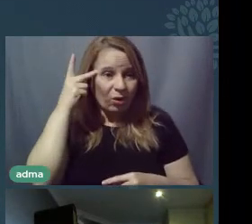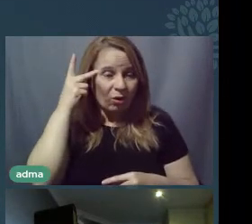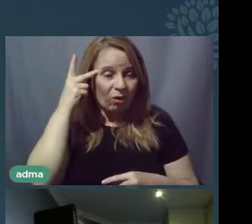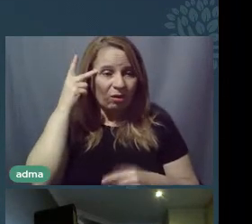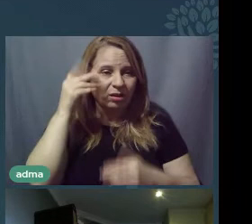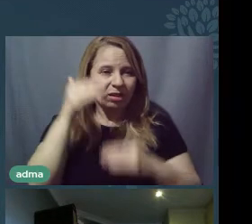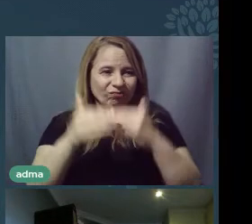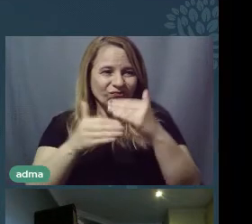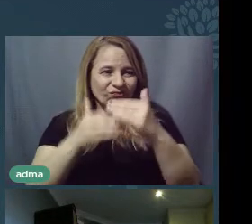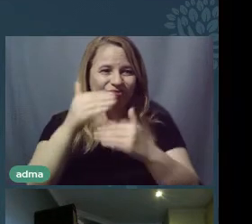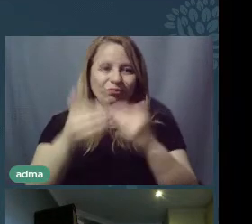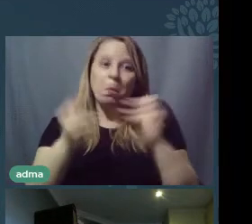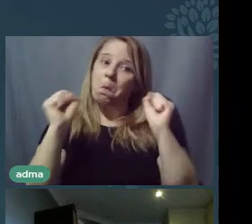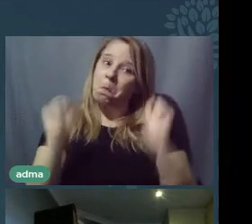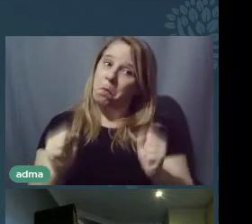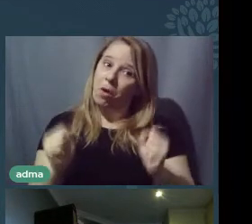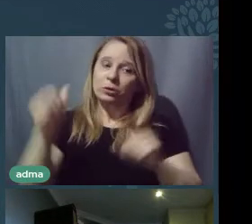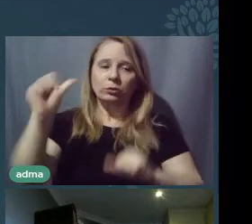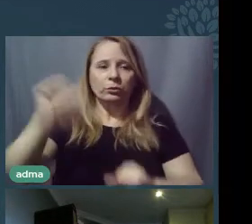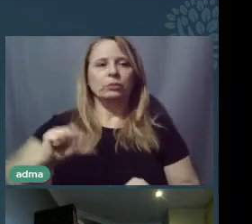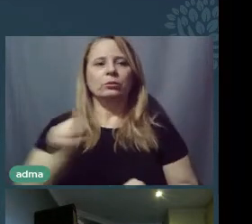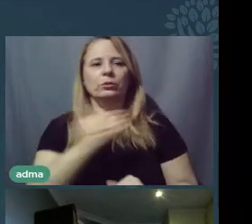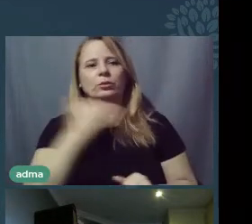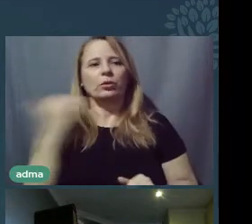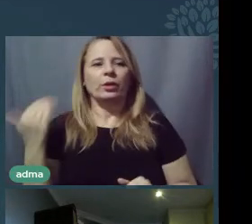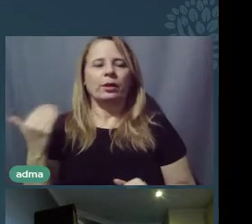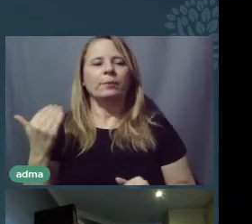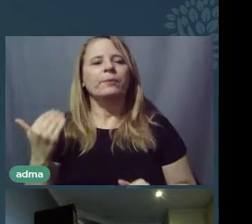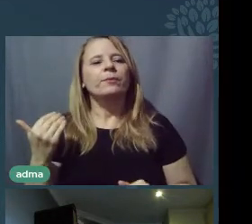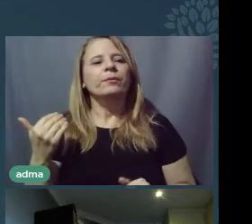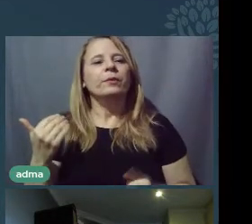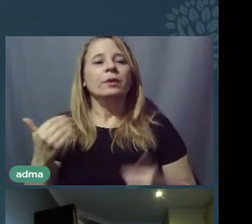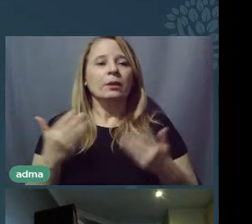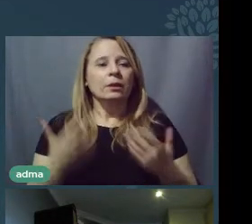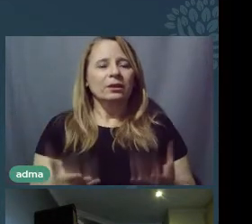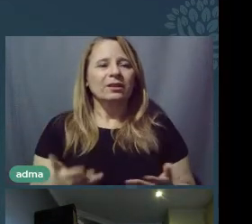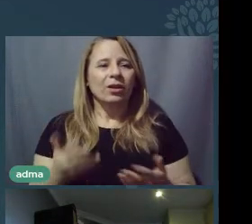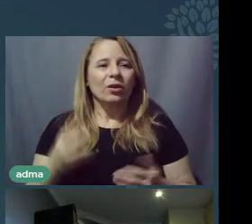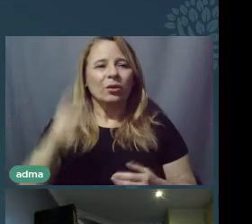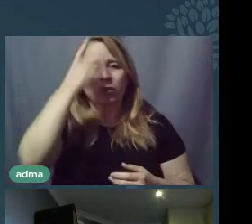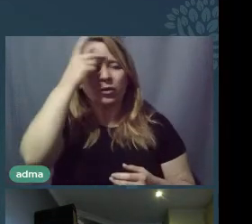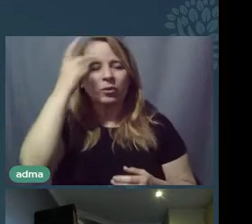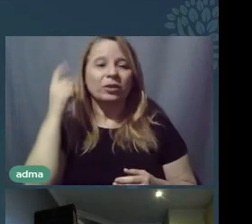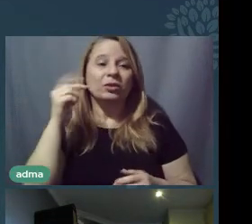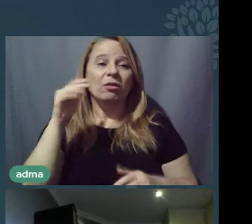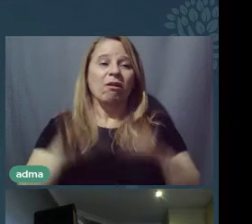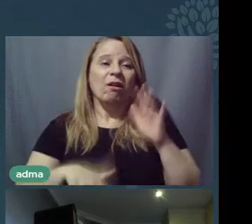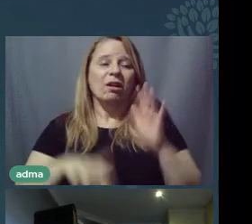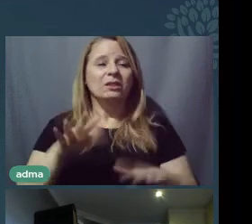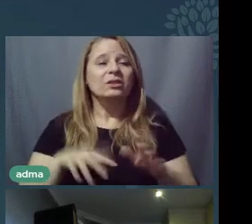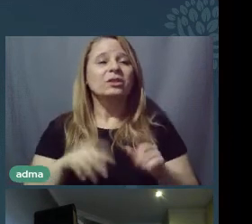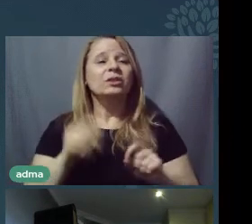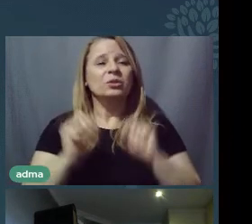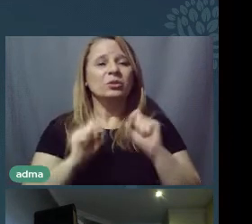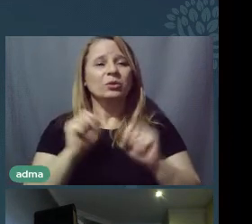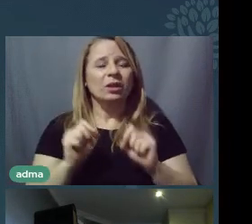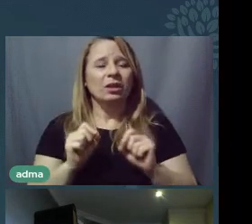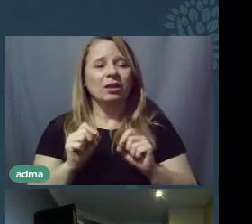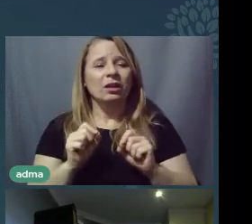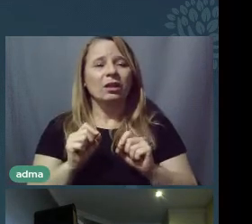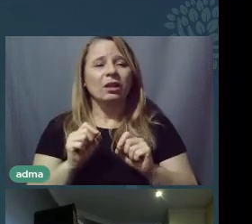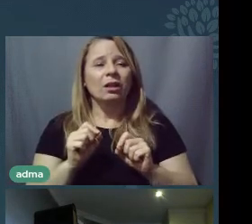gera pior em desfechos funcionais, tá? Inclusive com imobilidade, muitas vezes necessidade de